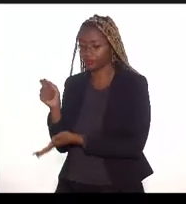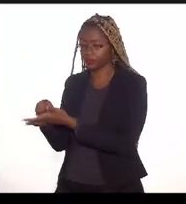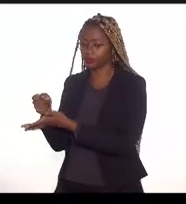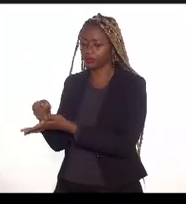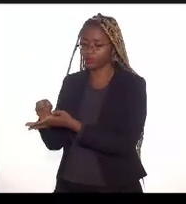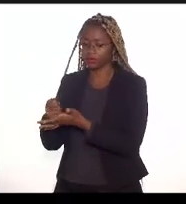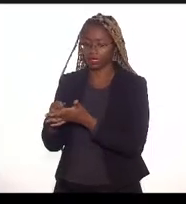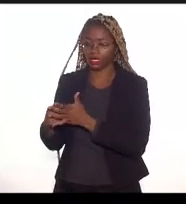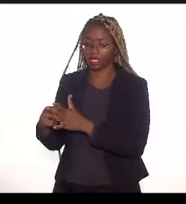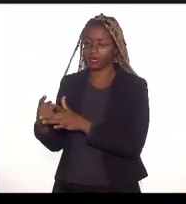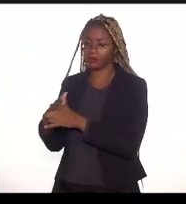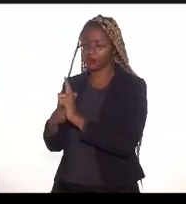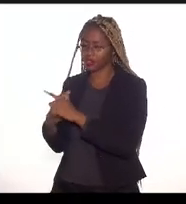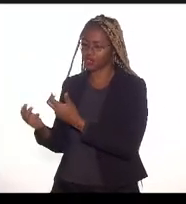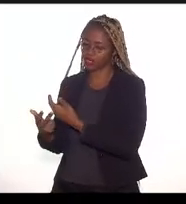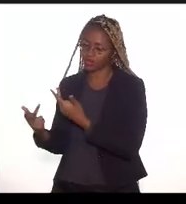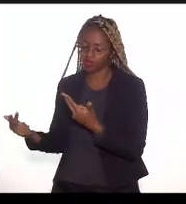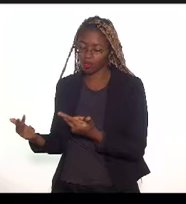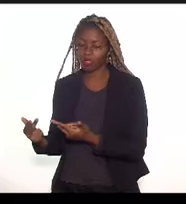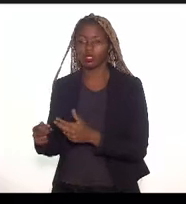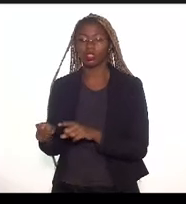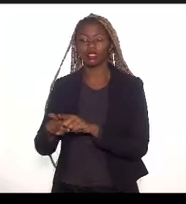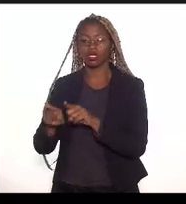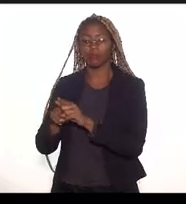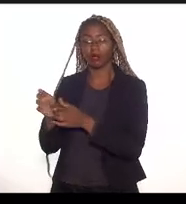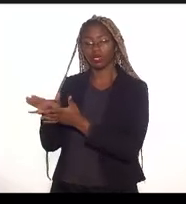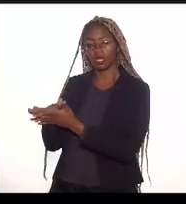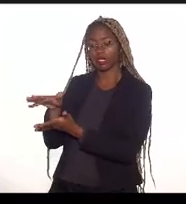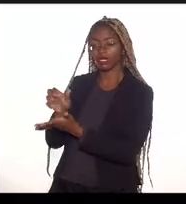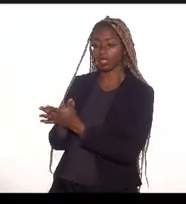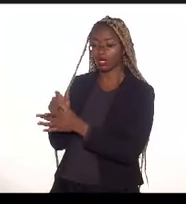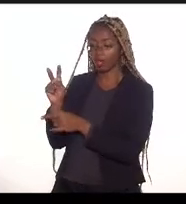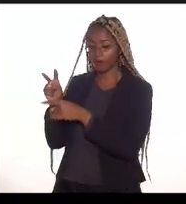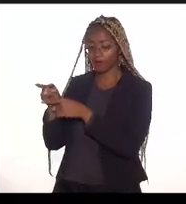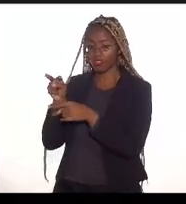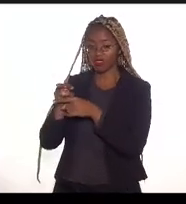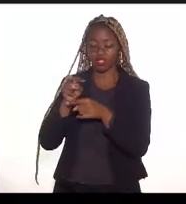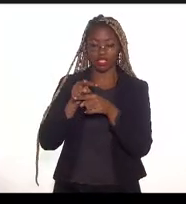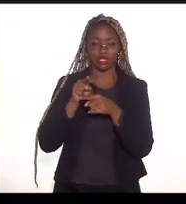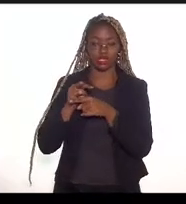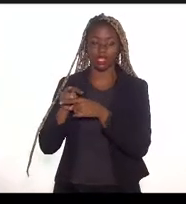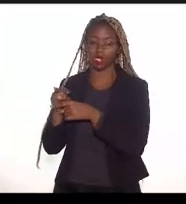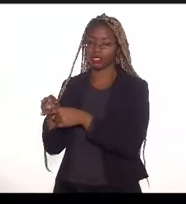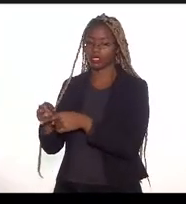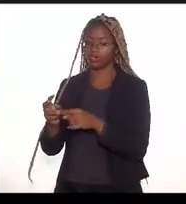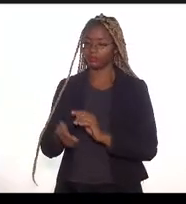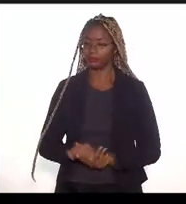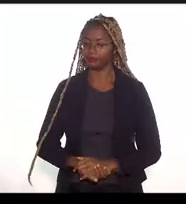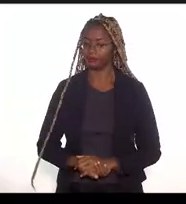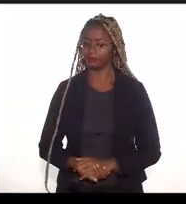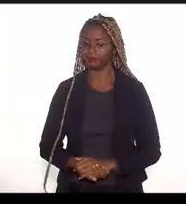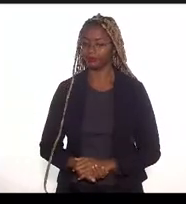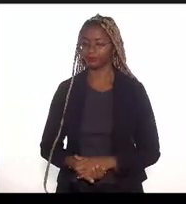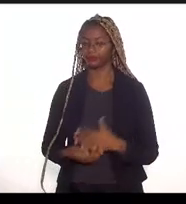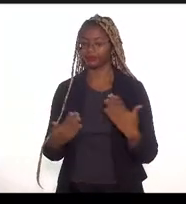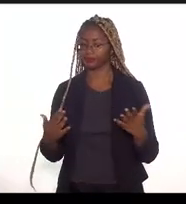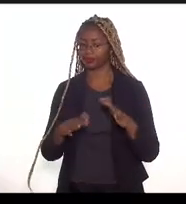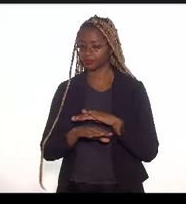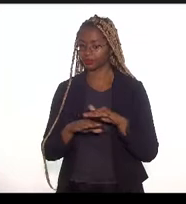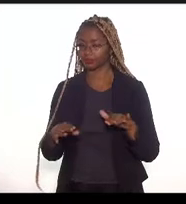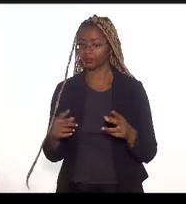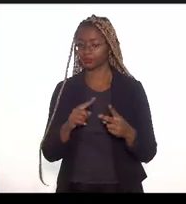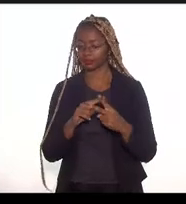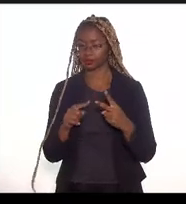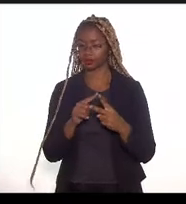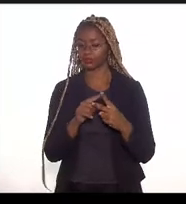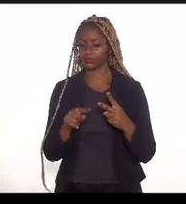enquanto cadastro nos órgãos de fiscalização fazendários. Superadas essas 2 etapas, passamos para a 3ª